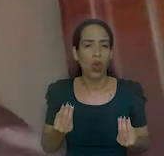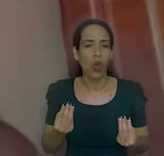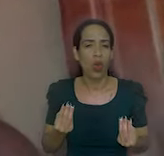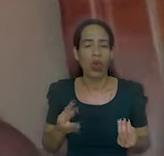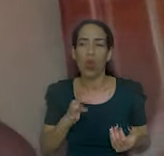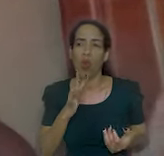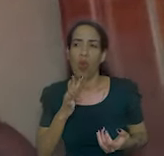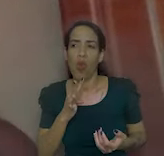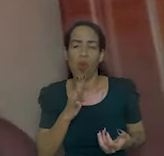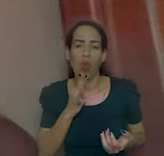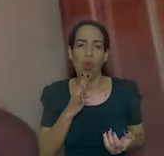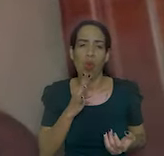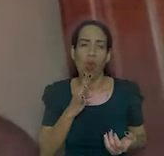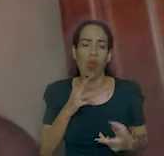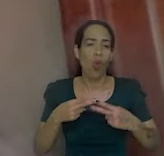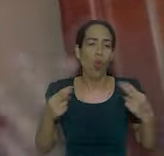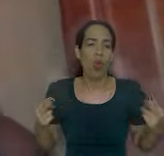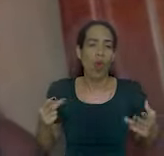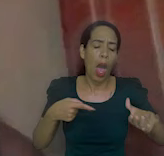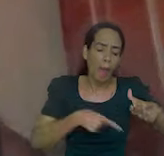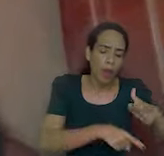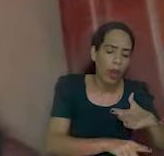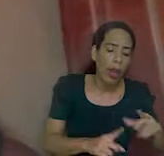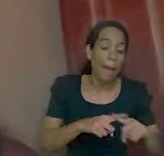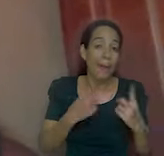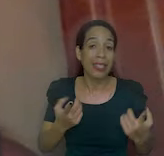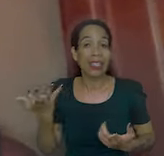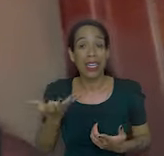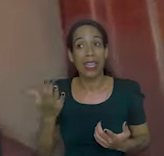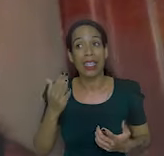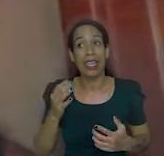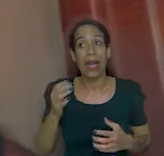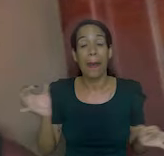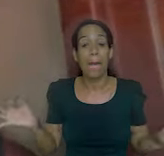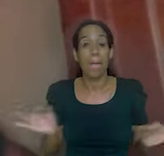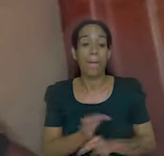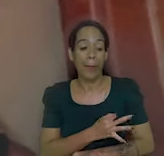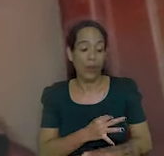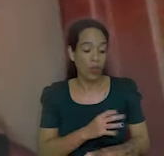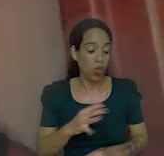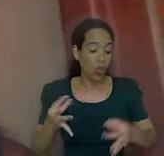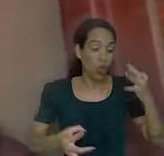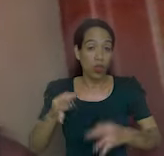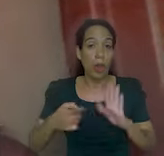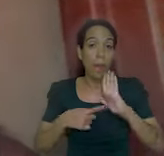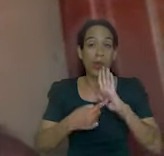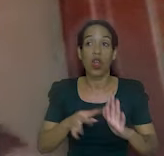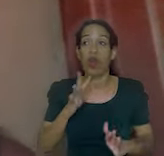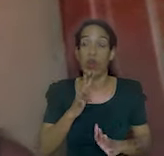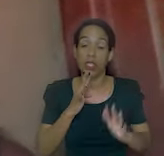tantos conhecimentos de coisas aprofundadas. Eles queriam praticidade, que o juiz